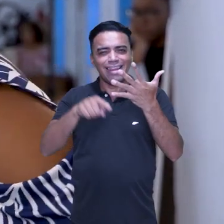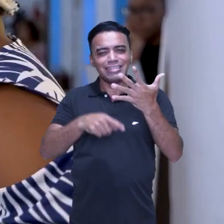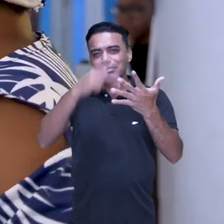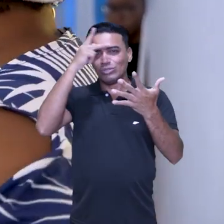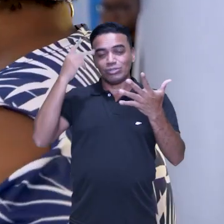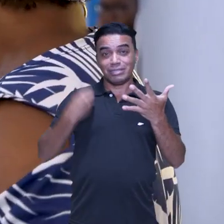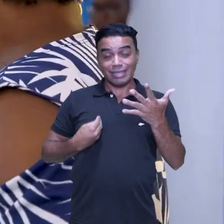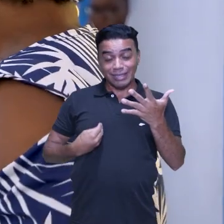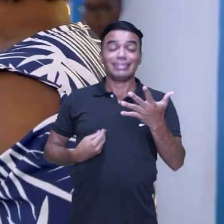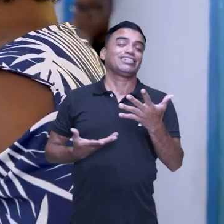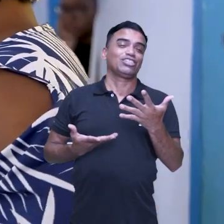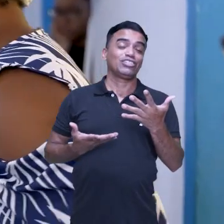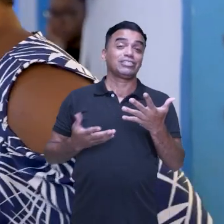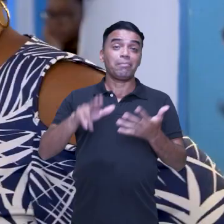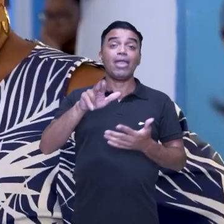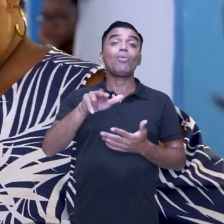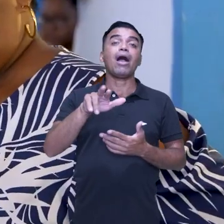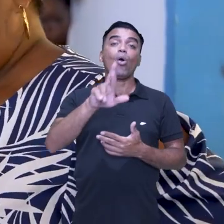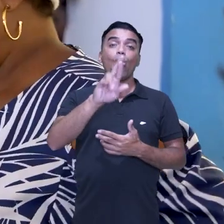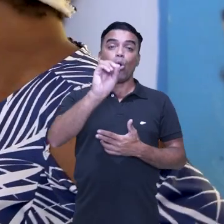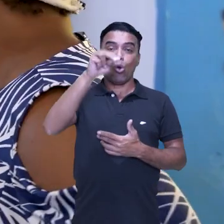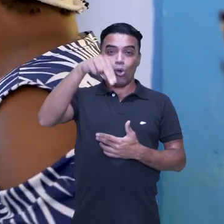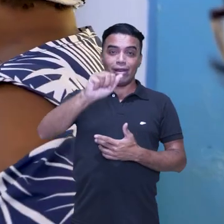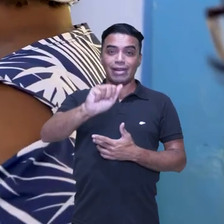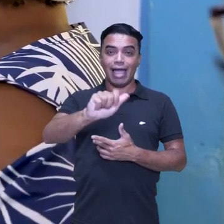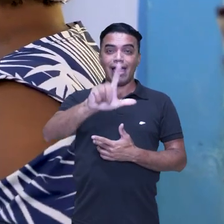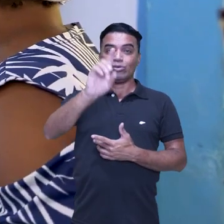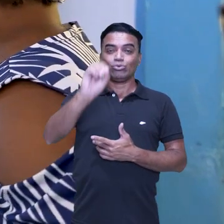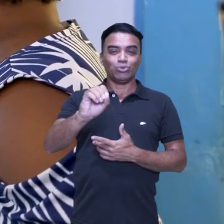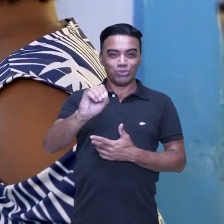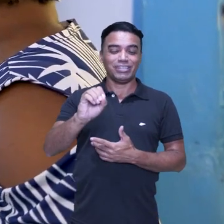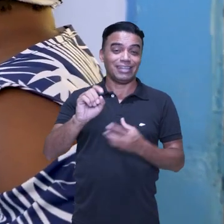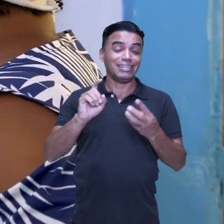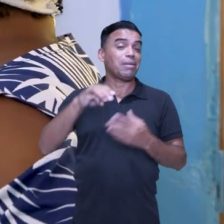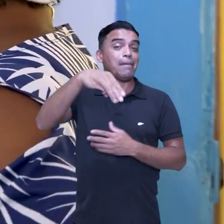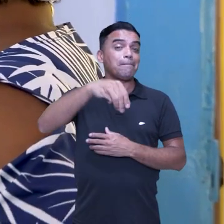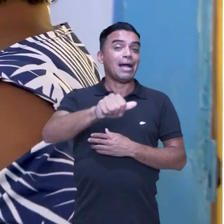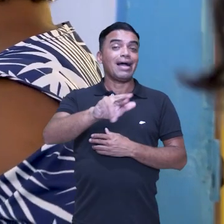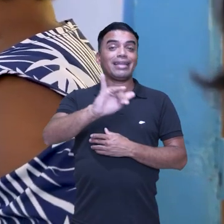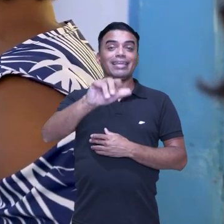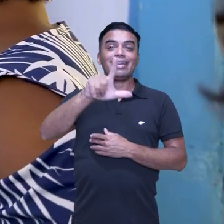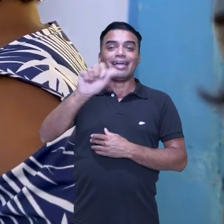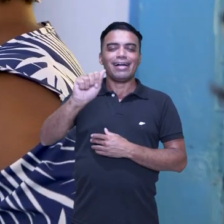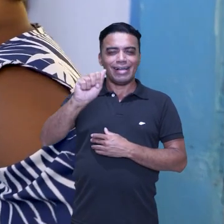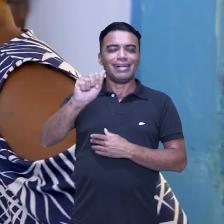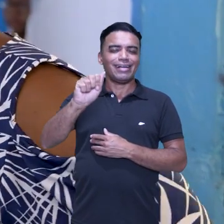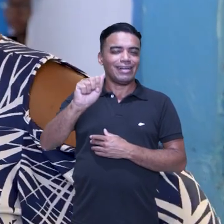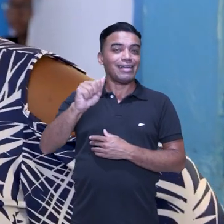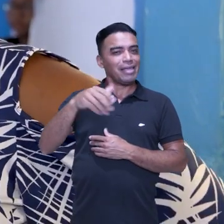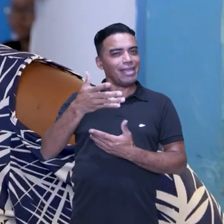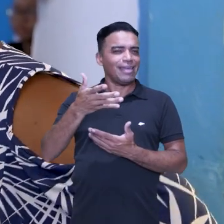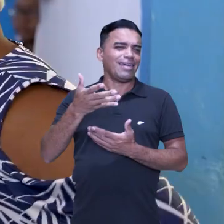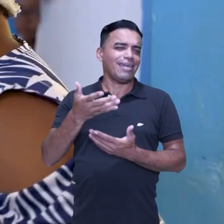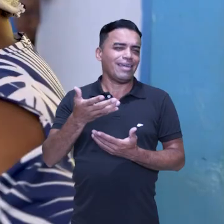e o Ronaldo, que é meu irmão de sangue. E a Kumá Neném, que é a Marília. Acho que ela não está aqui presente.